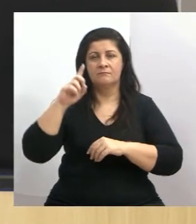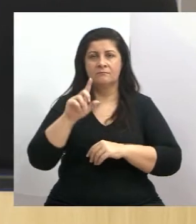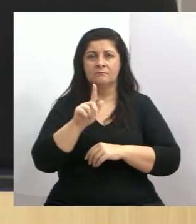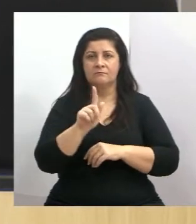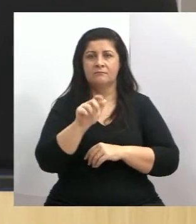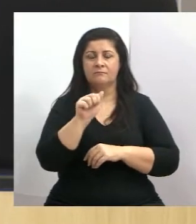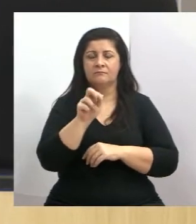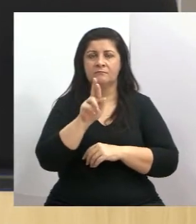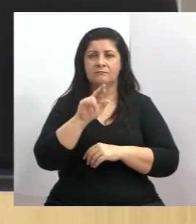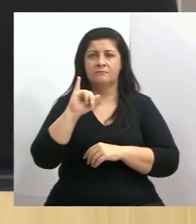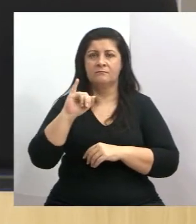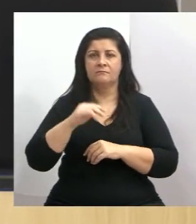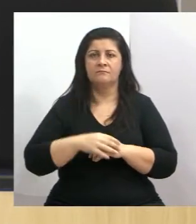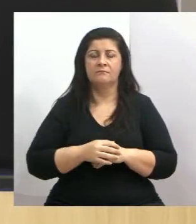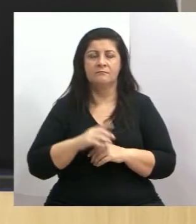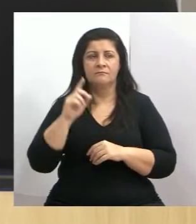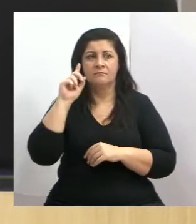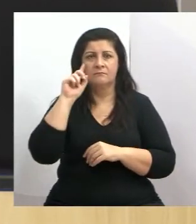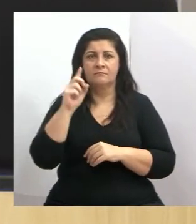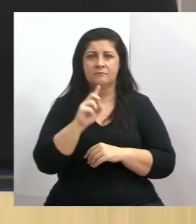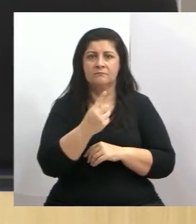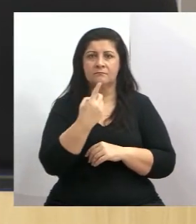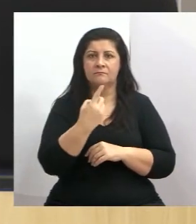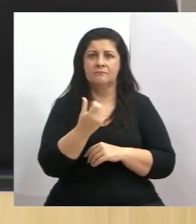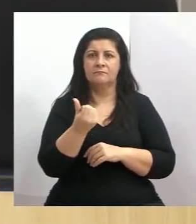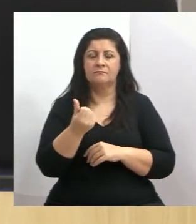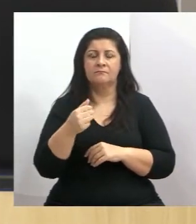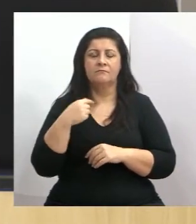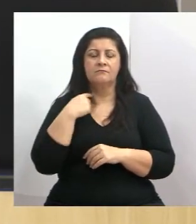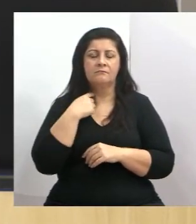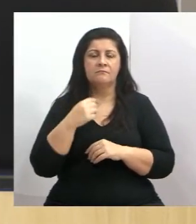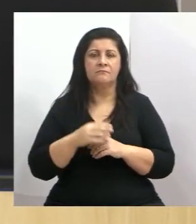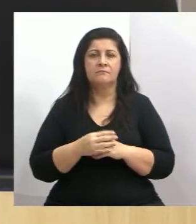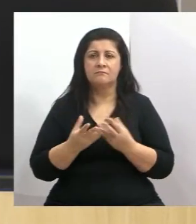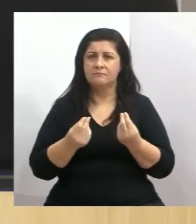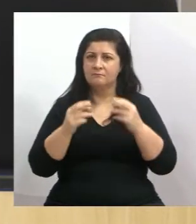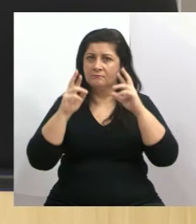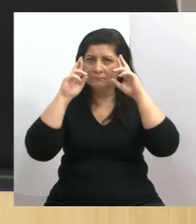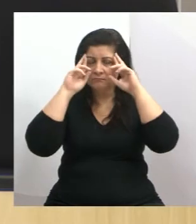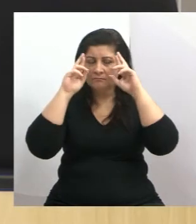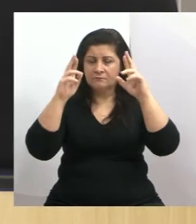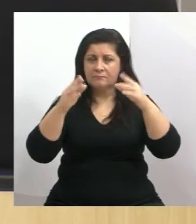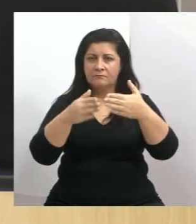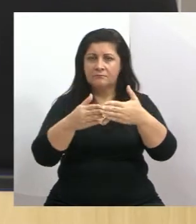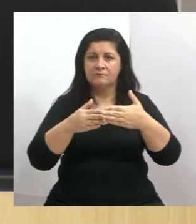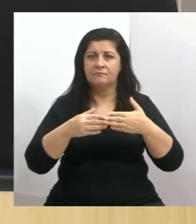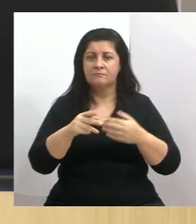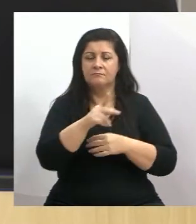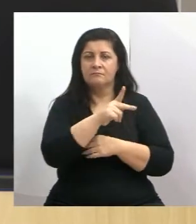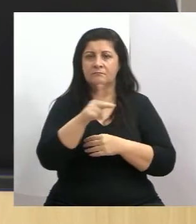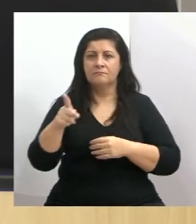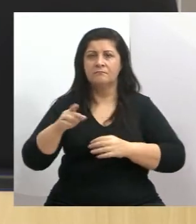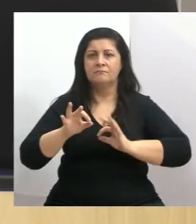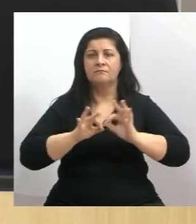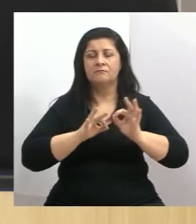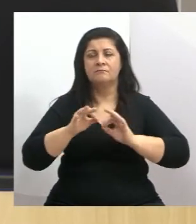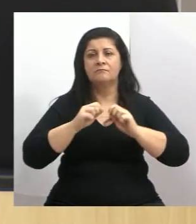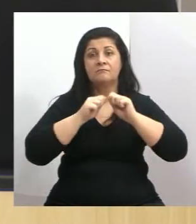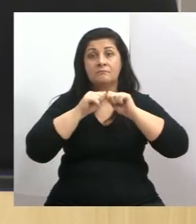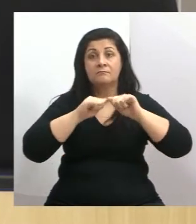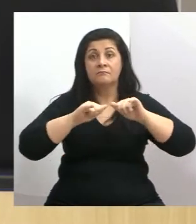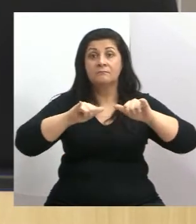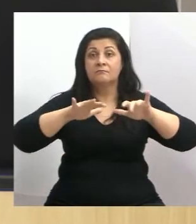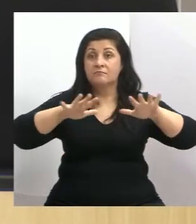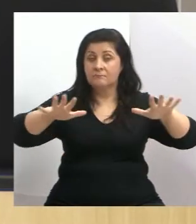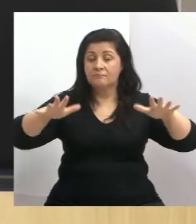comemorado no dia Dezesseis de Maio feito registro respeitosamente requeremos apresente sua casa que seja adotado as providências